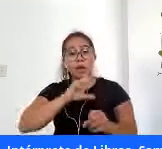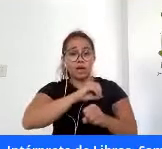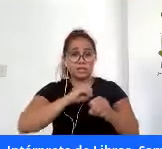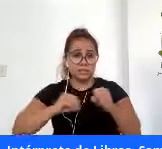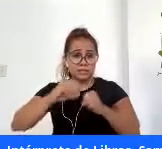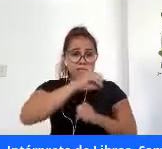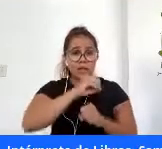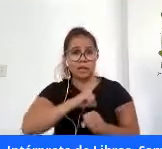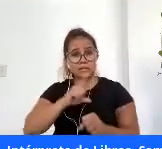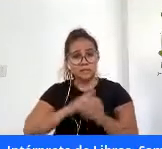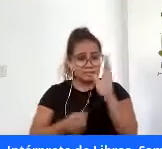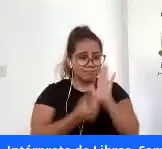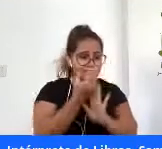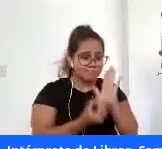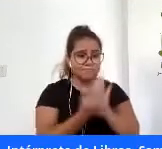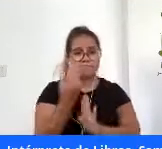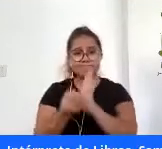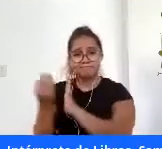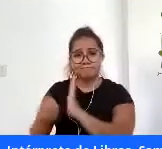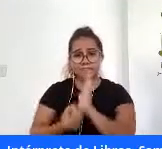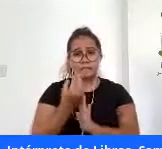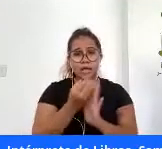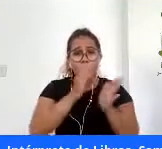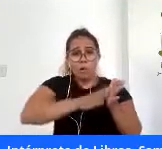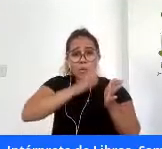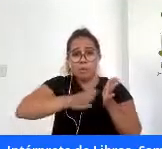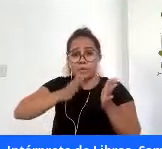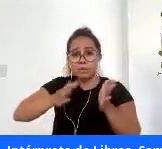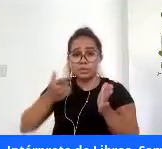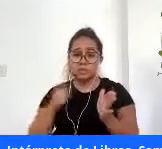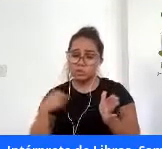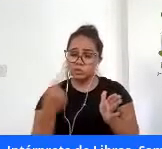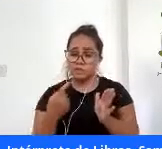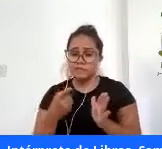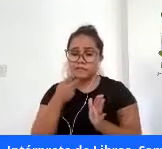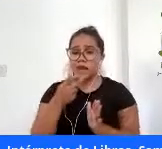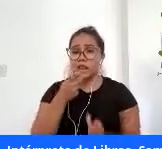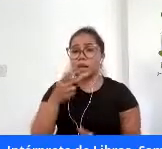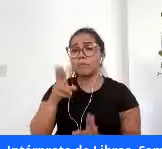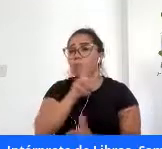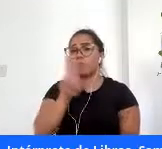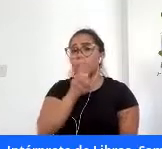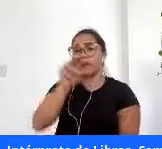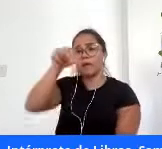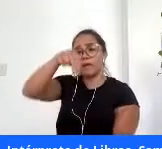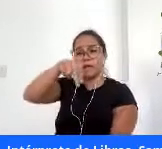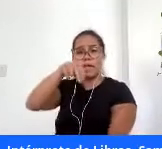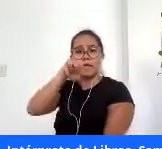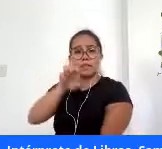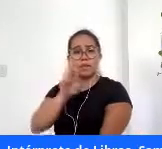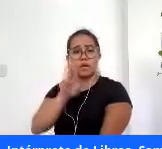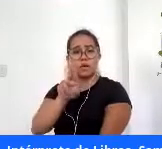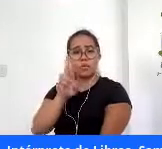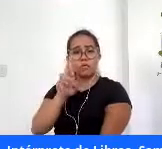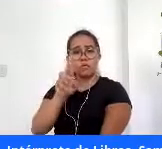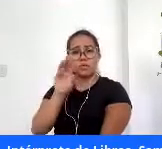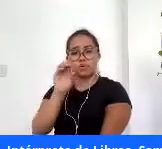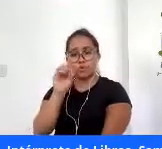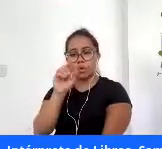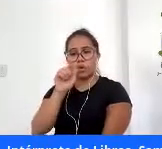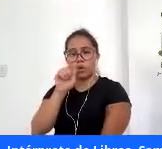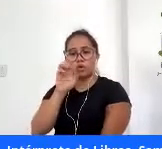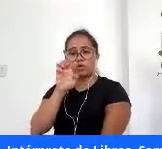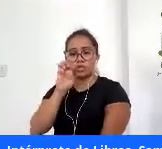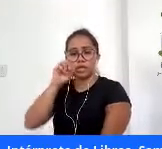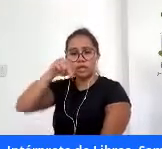estar gerando neurônios novos, então, através de um processo que a gente chama de neurogênese, vai estar fazendo essas alterações no cérebro que são